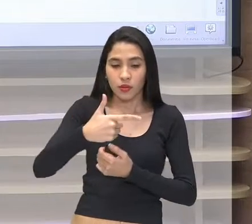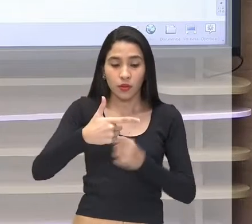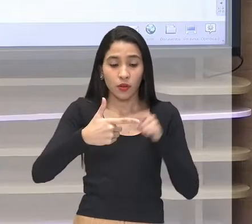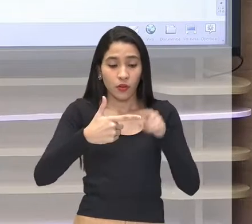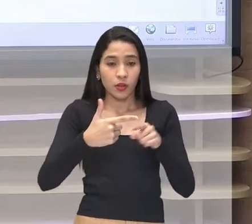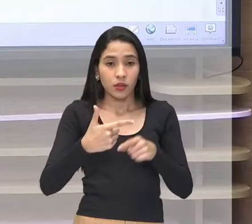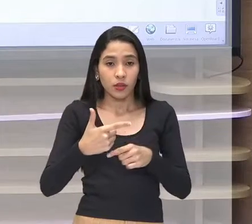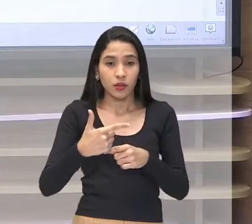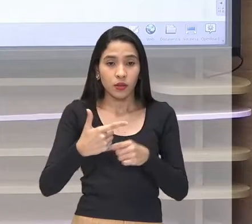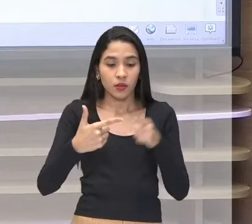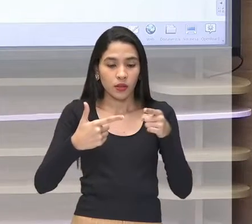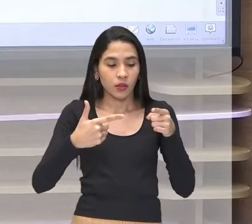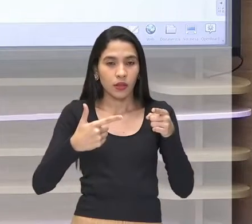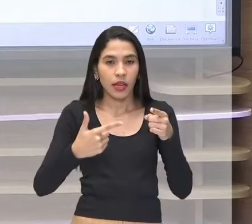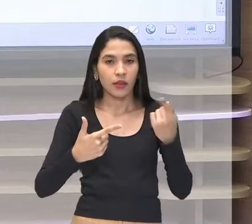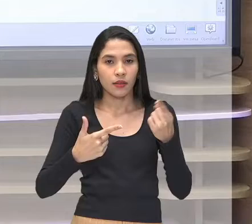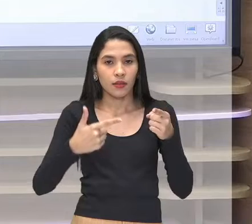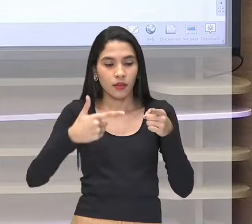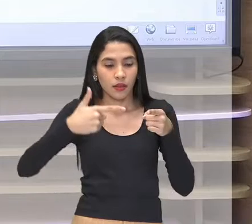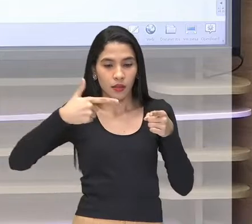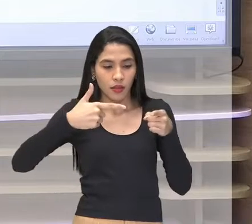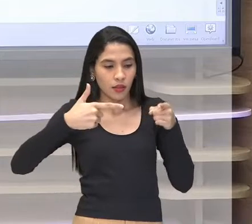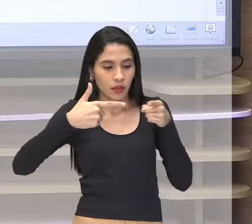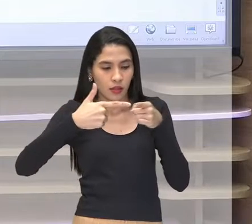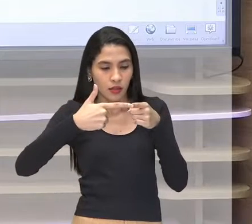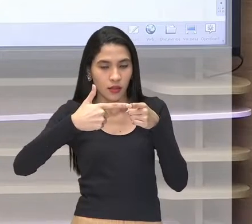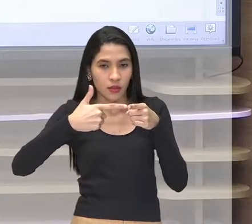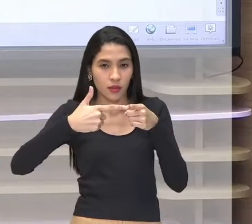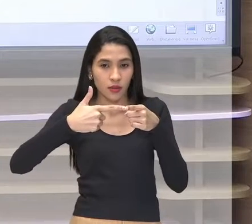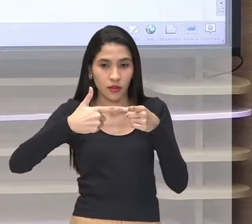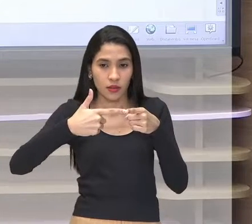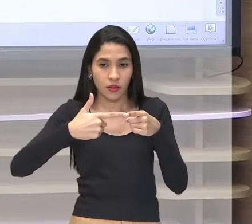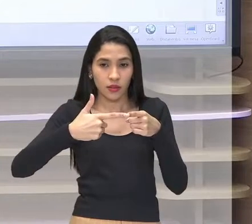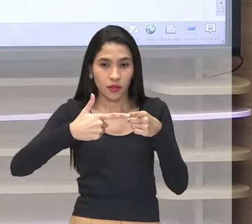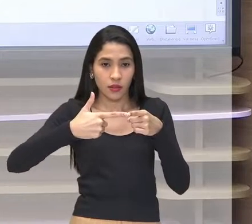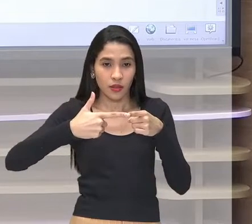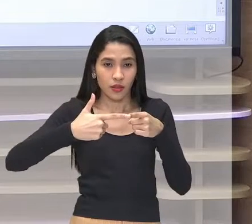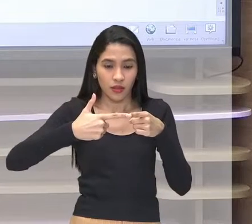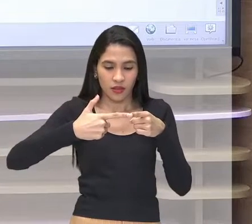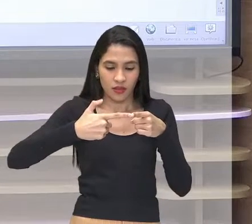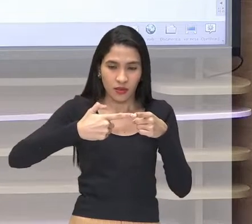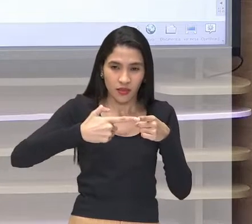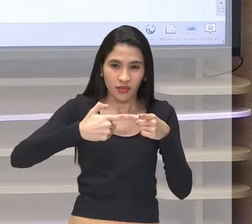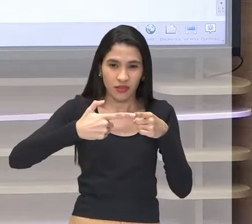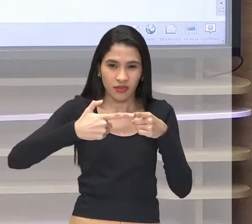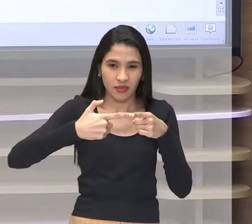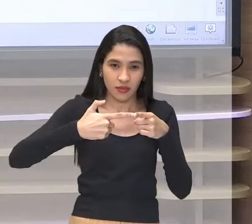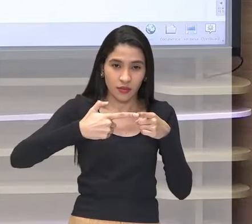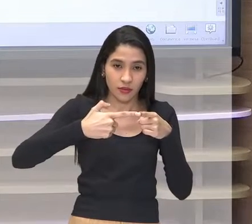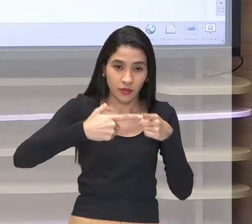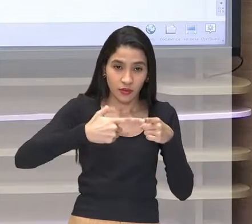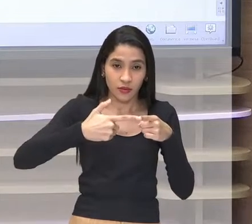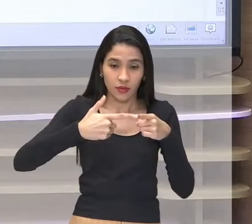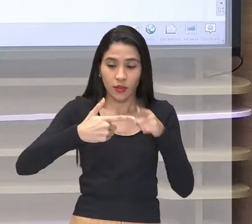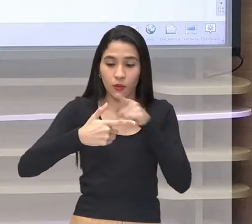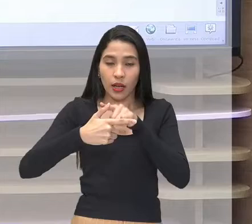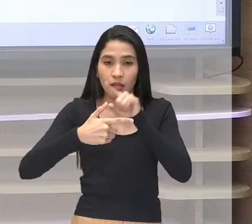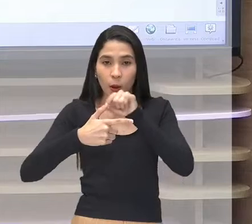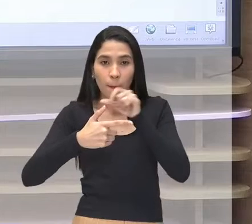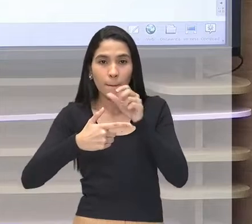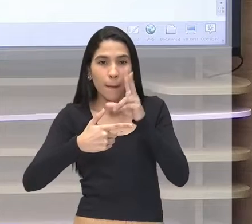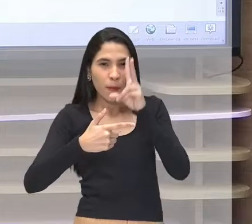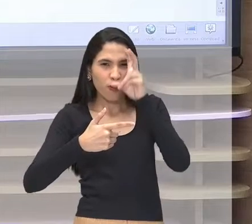aponta assim para o seu dedo. Quando você aponta para o seu dedo, você aperta o êmbolo, né? Você aperta aqui.